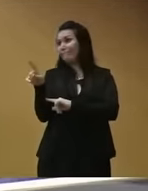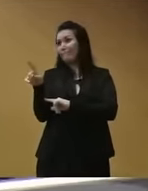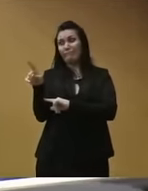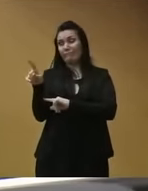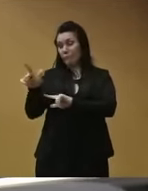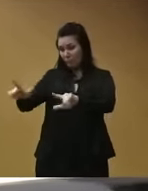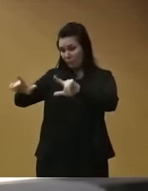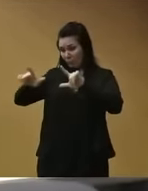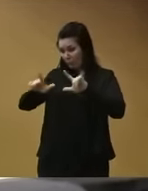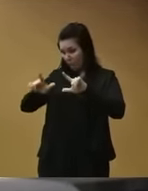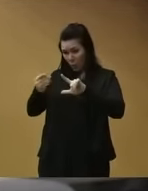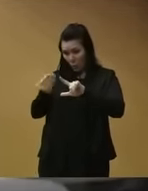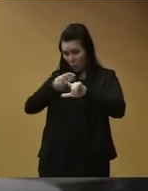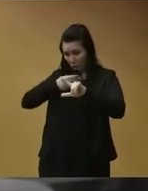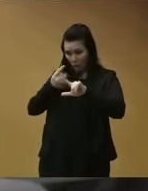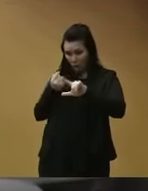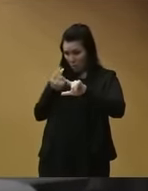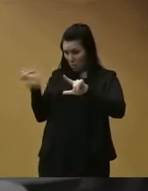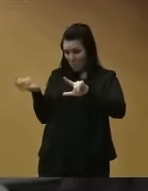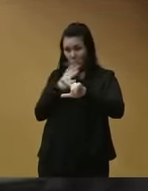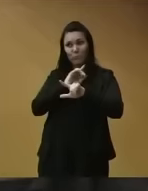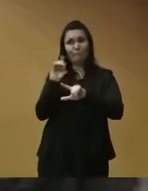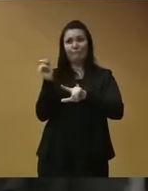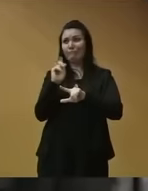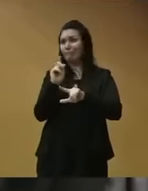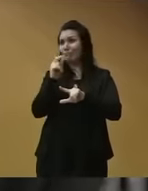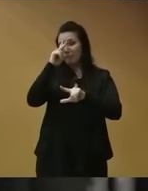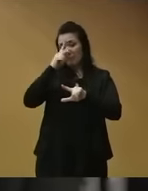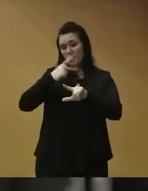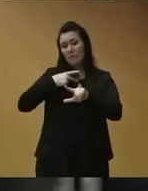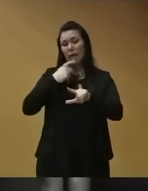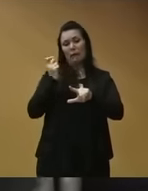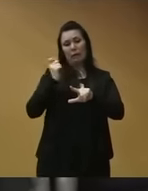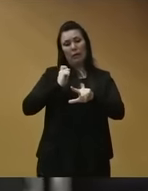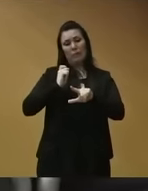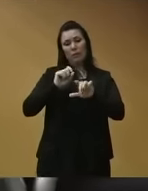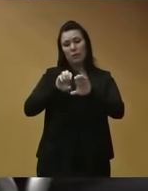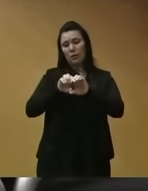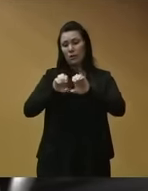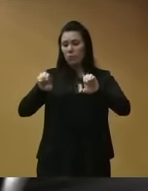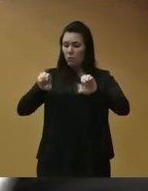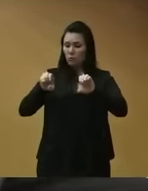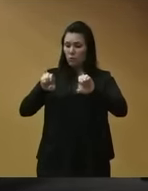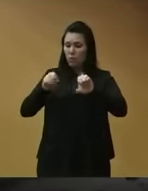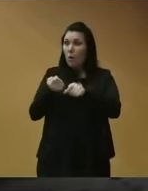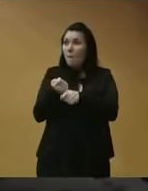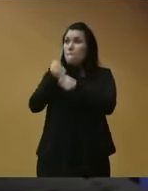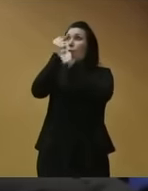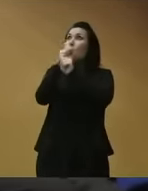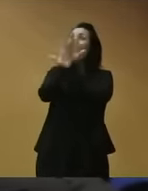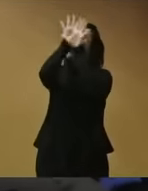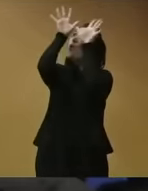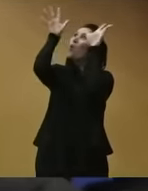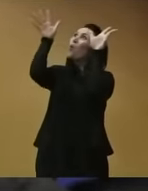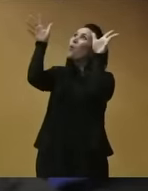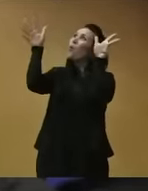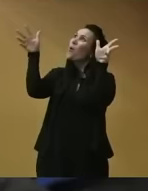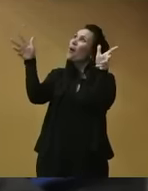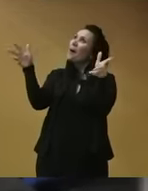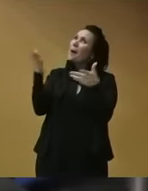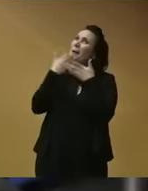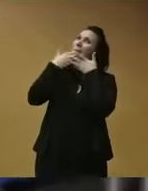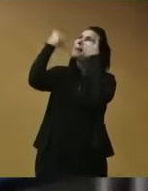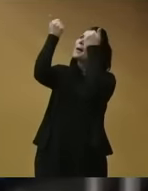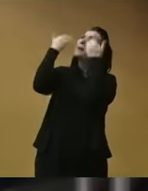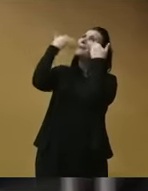é apenas um papel. Para mim, poderia ter confete dentro do canudo e explodir ao abrir. Representaria melhor a alegria